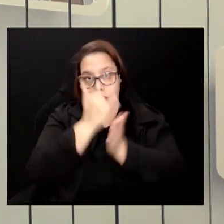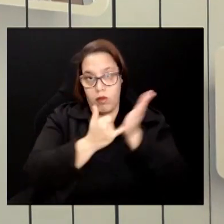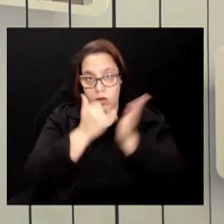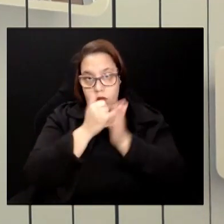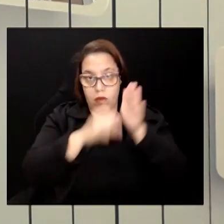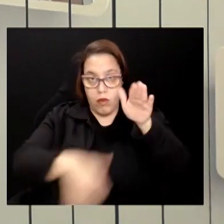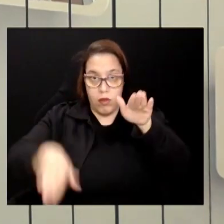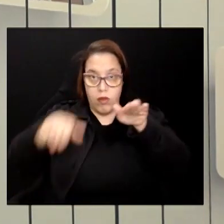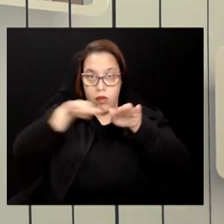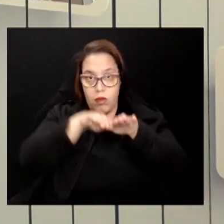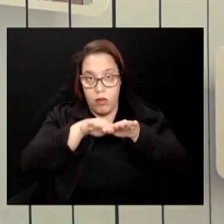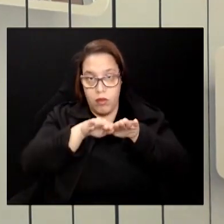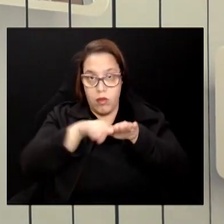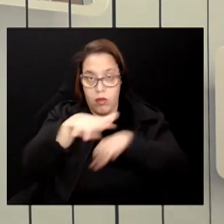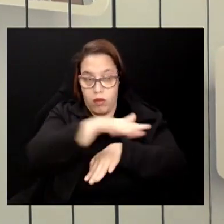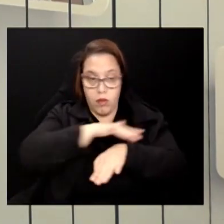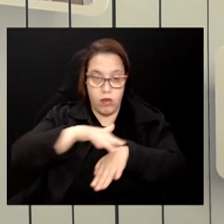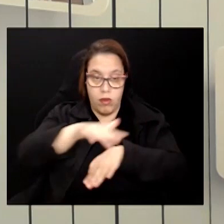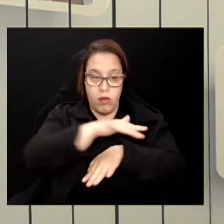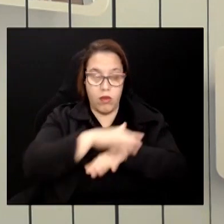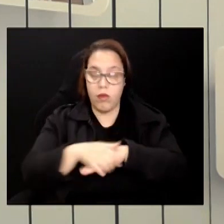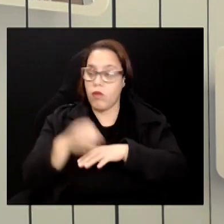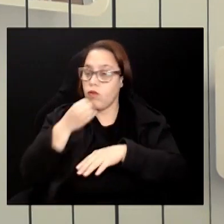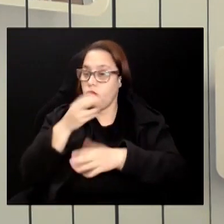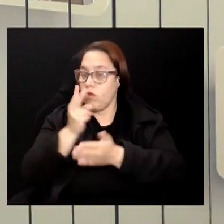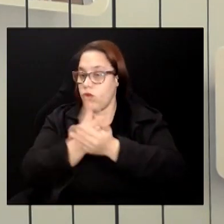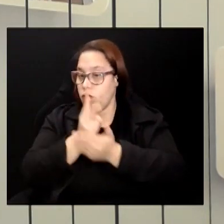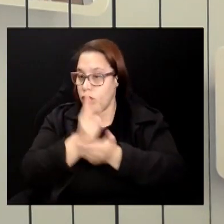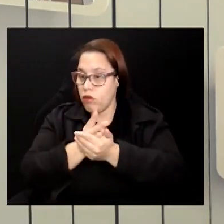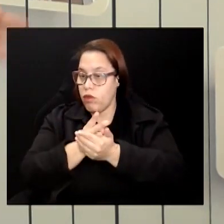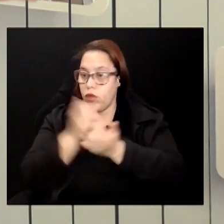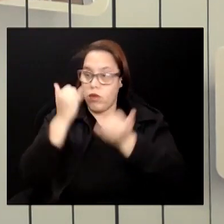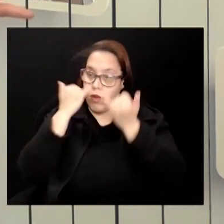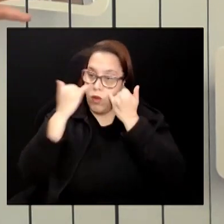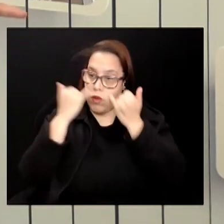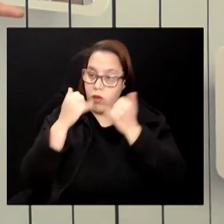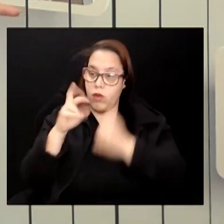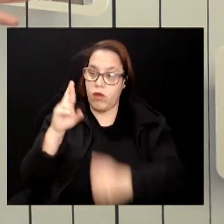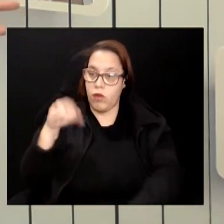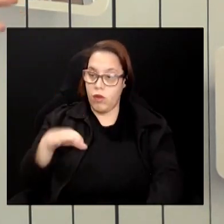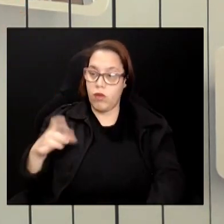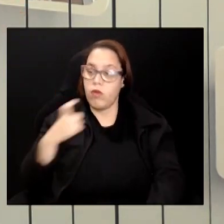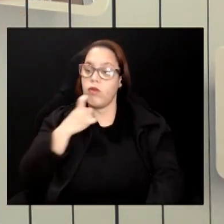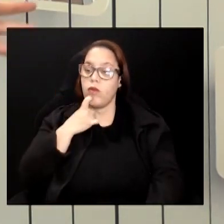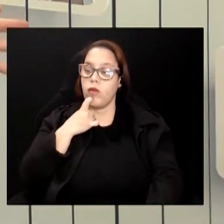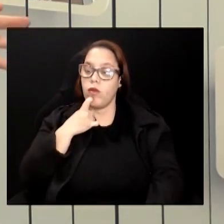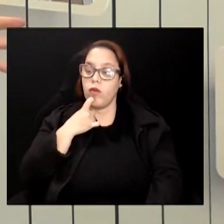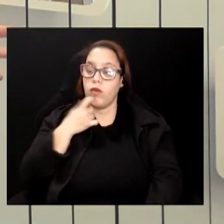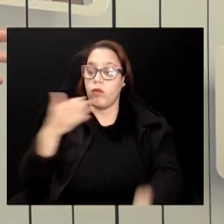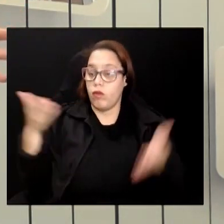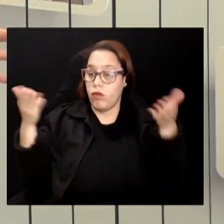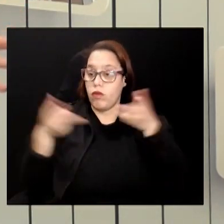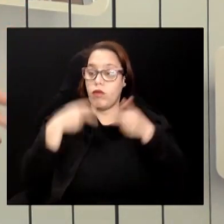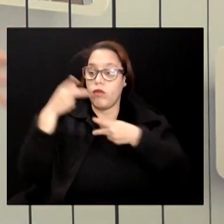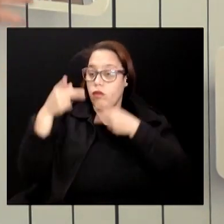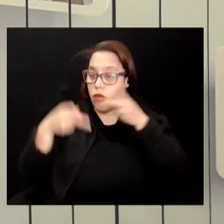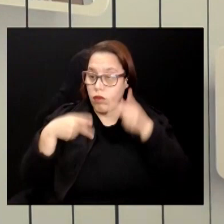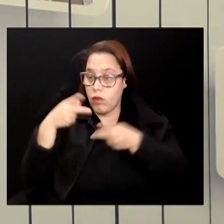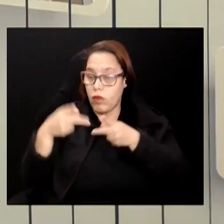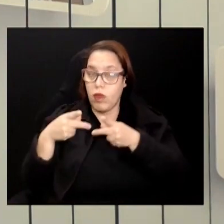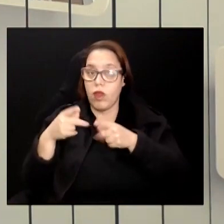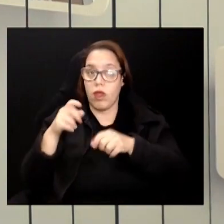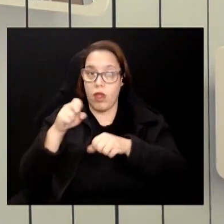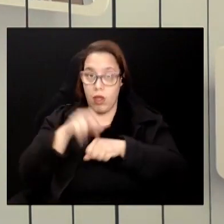regional. Bom, a gente segue aqui com as notícias da metrópole de Campinas, agora falando sobre emprego. É sempre bom,